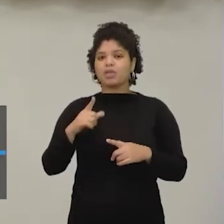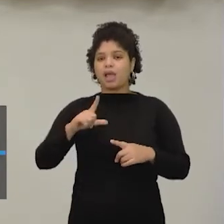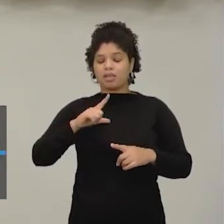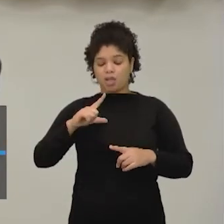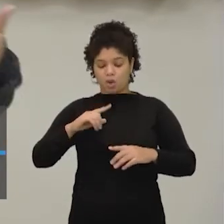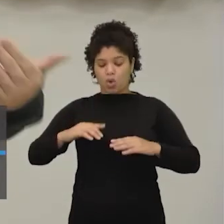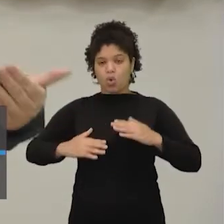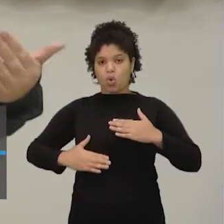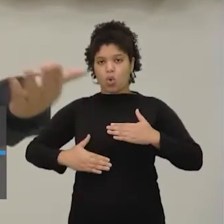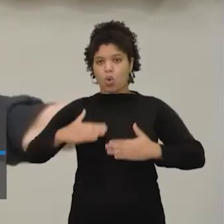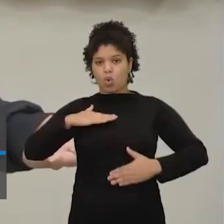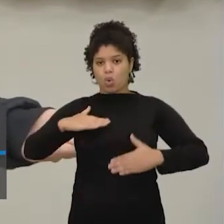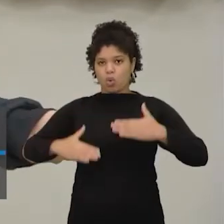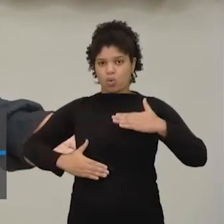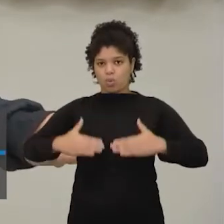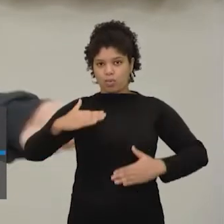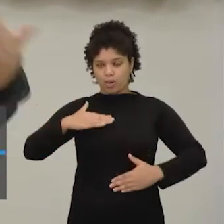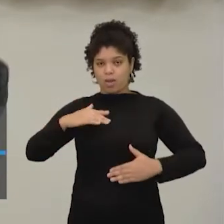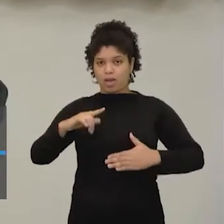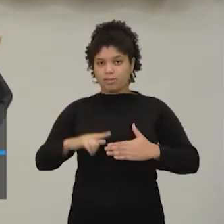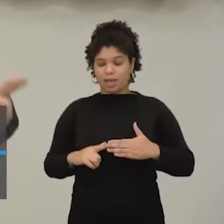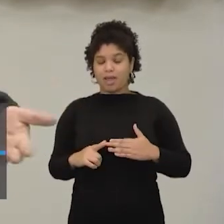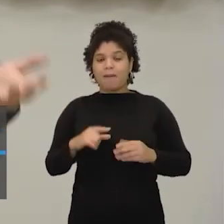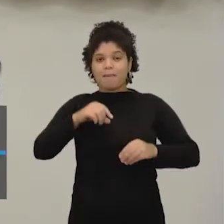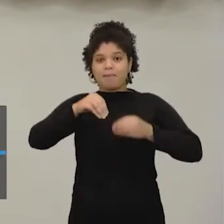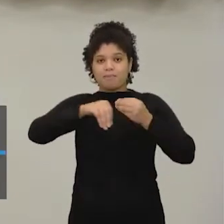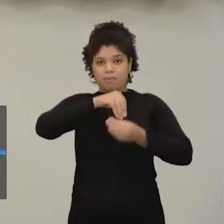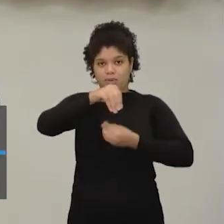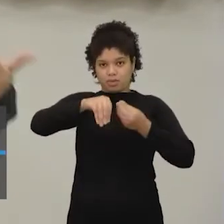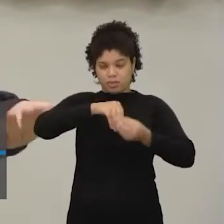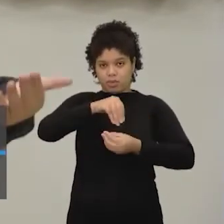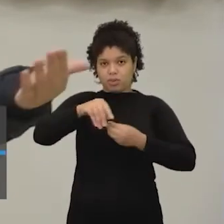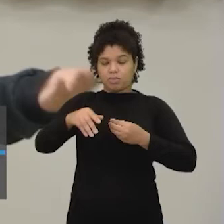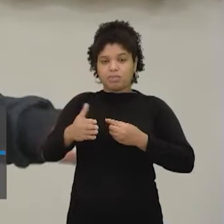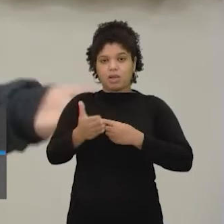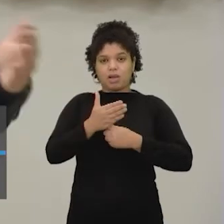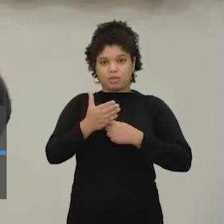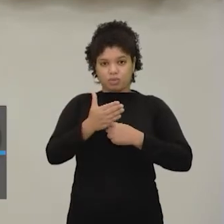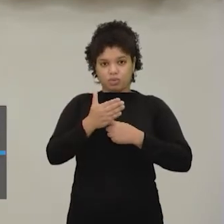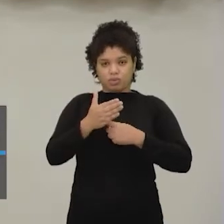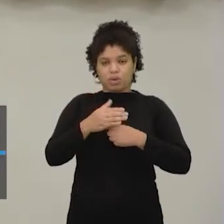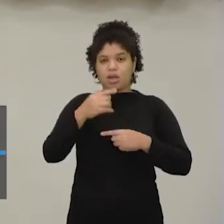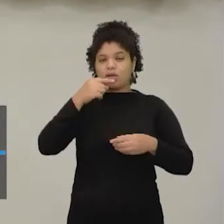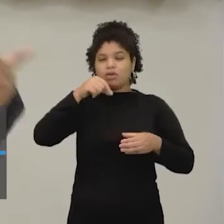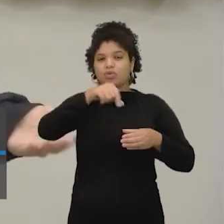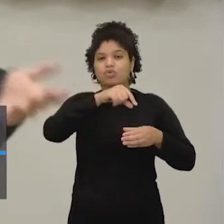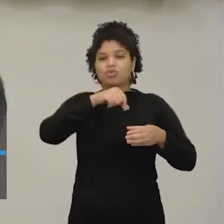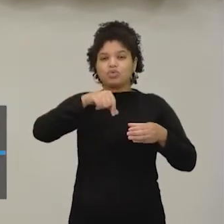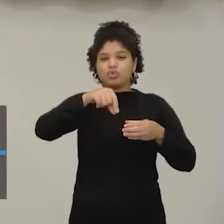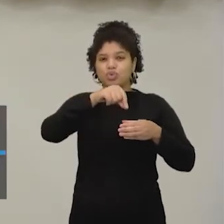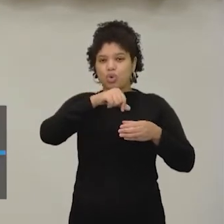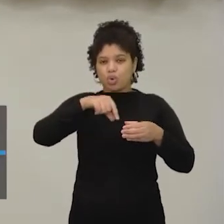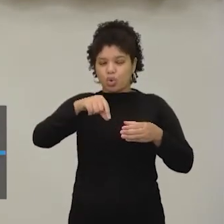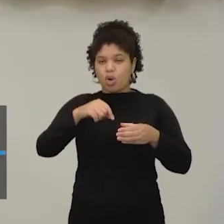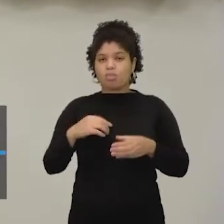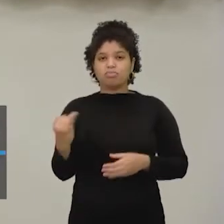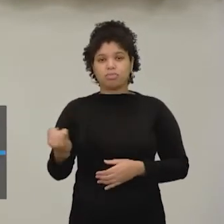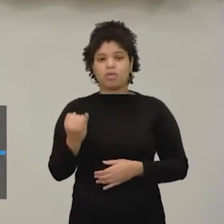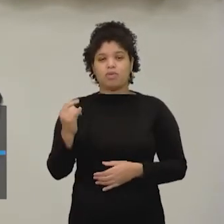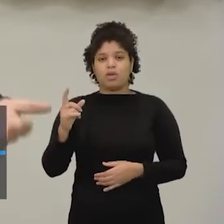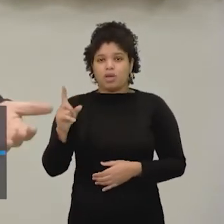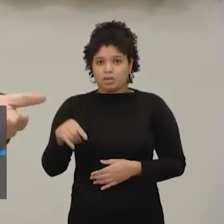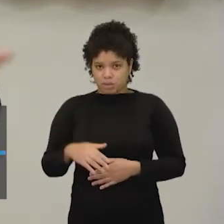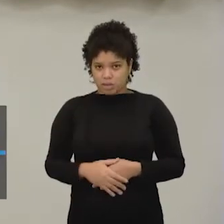potássio. Então, quando eu faço essa renovação do sódio na bomba de sódio e potássio, eu estou repondo